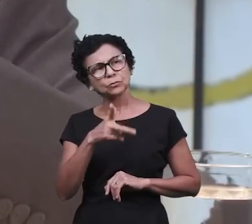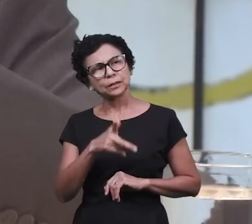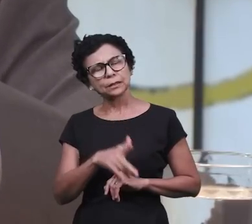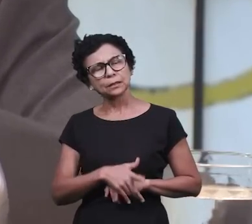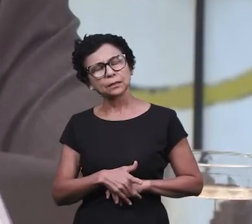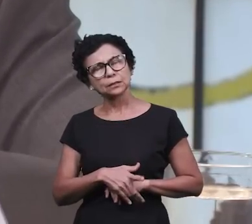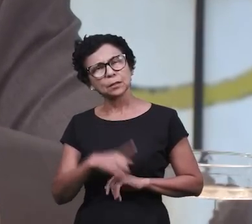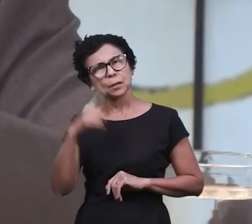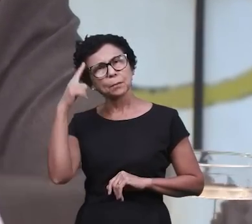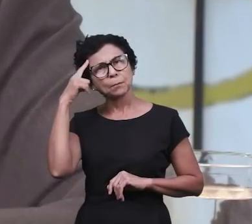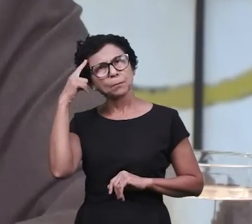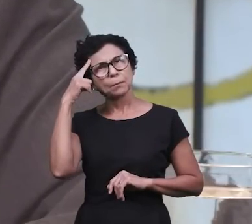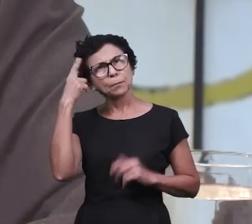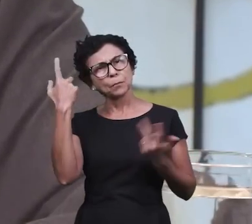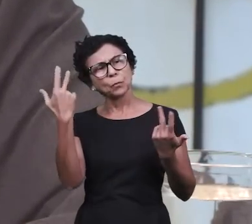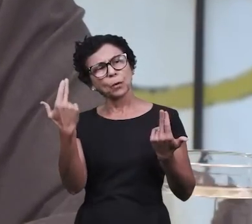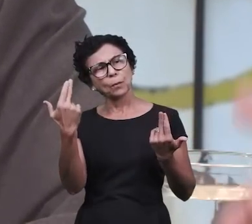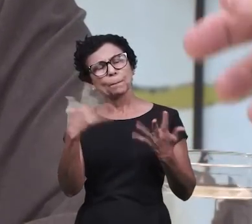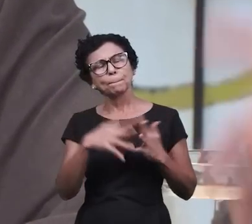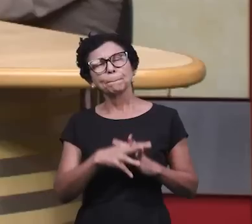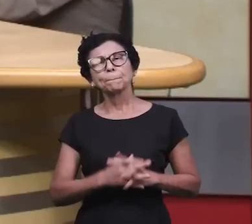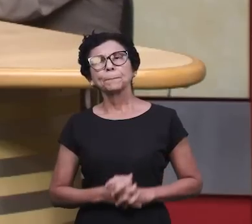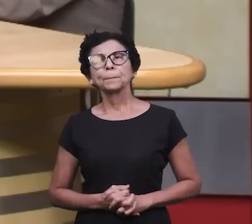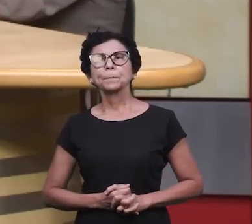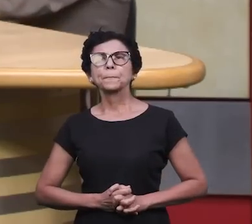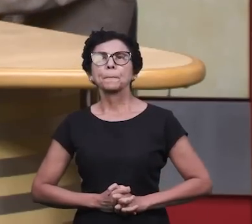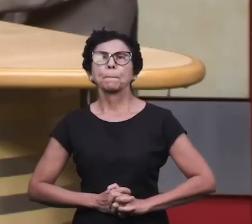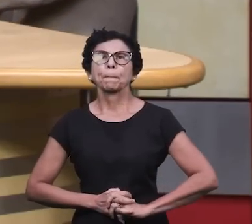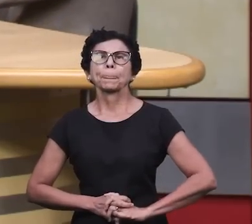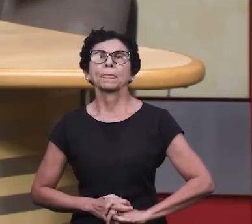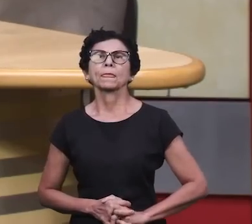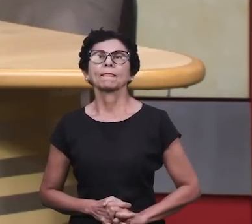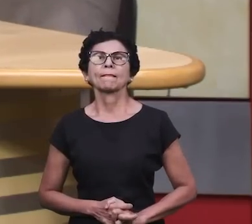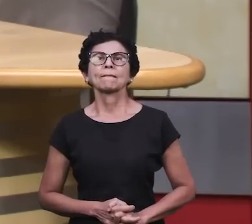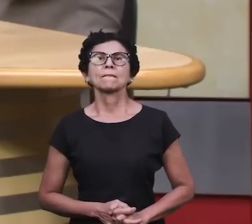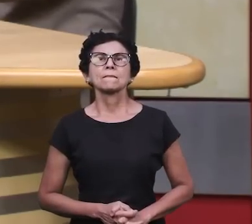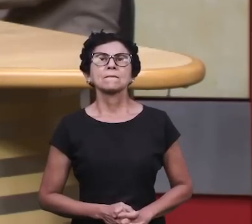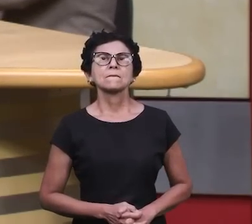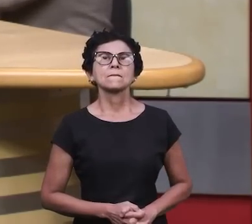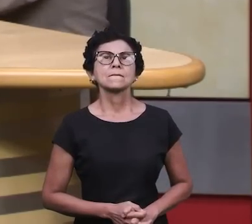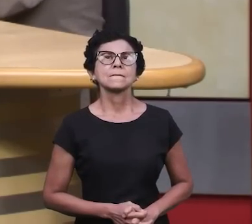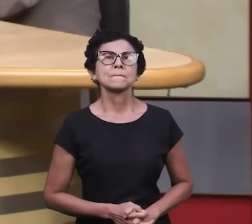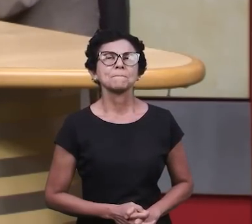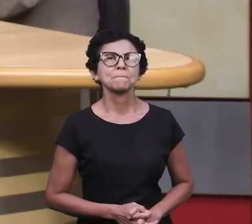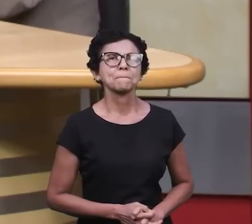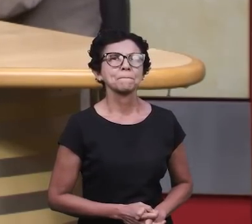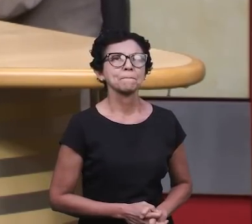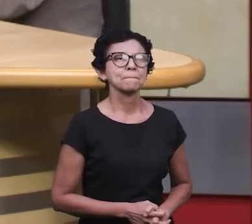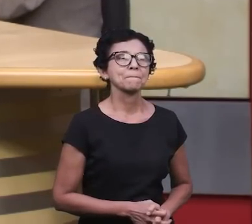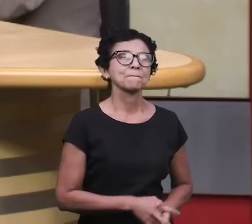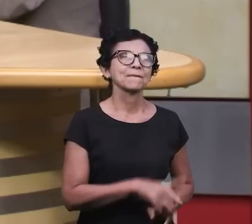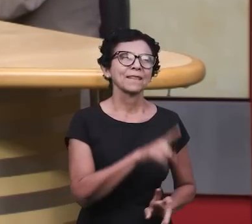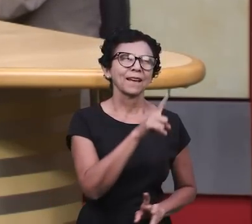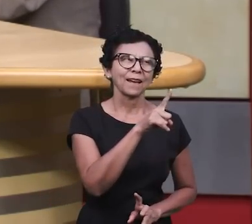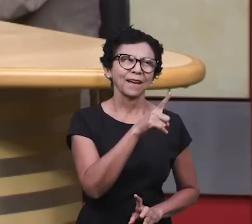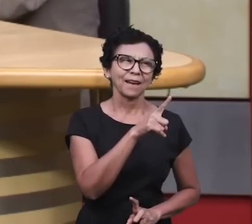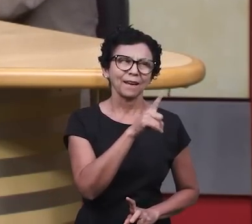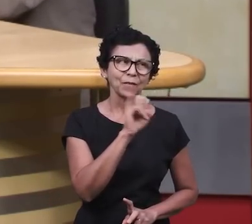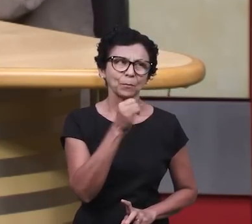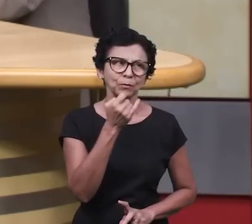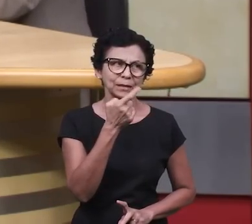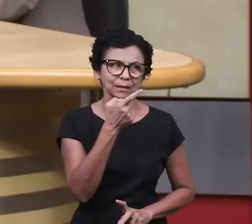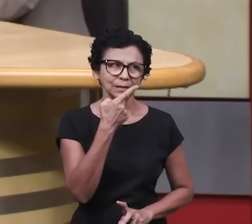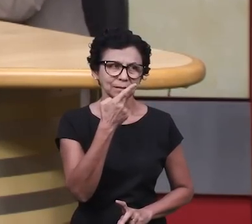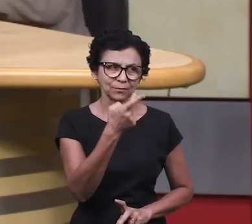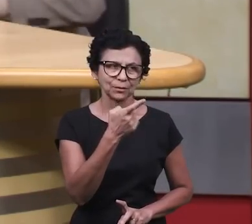mesmo pensamento que nós. Antônio Carlos, você entrou atenção dos irmãos, que eu vou pegar esse